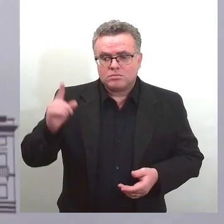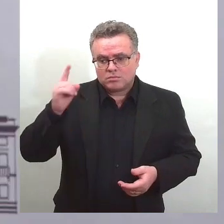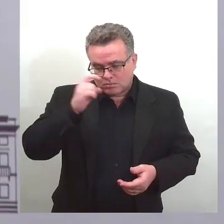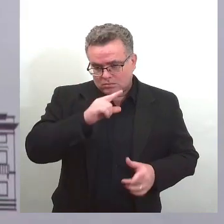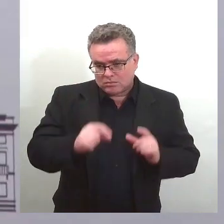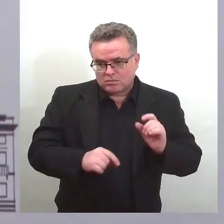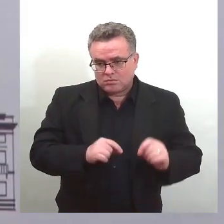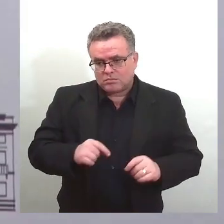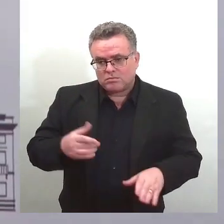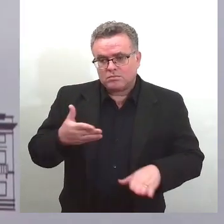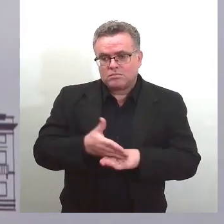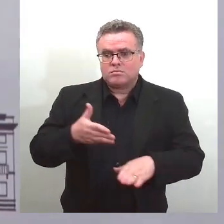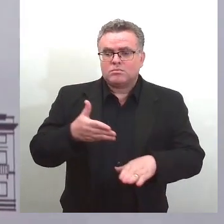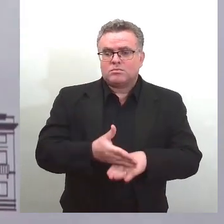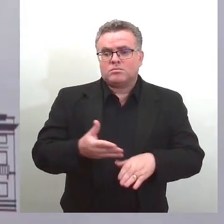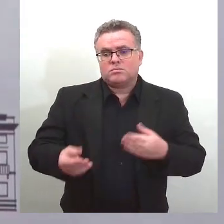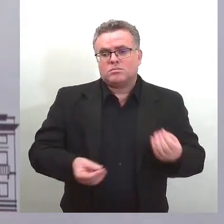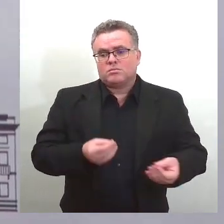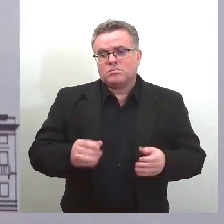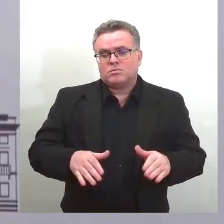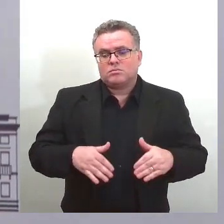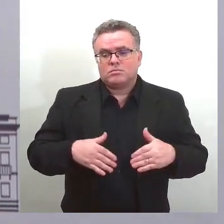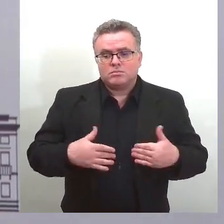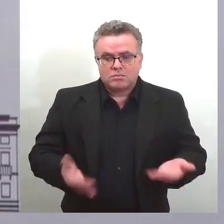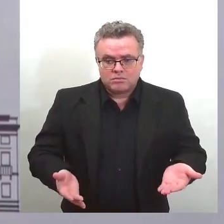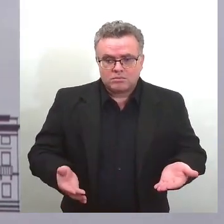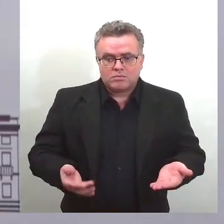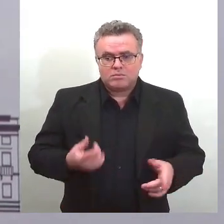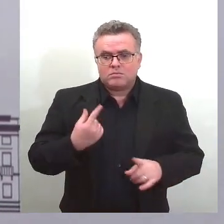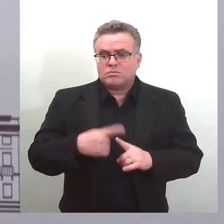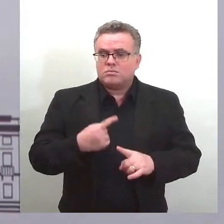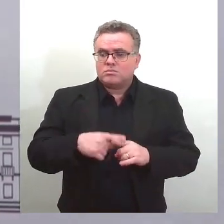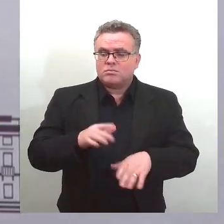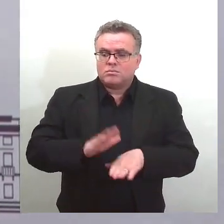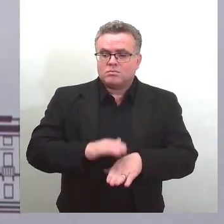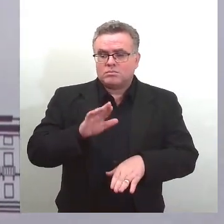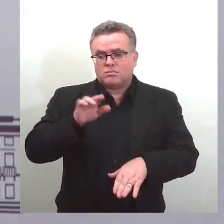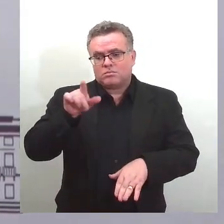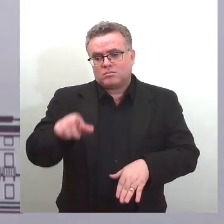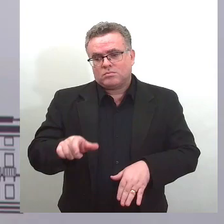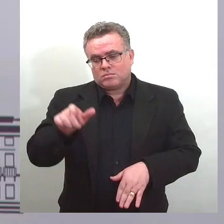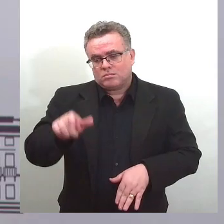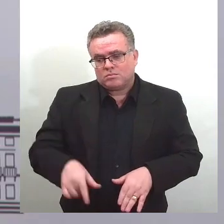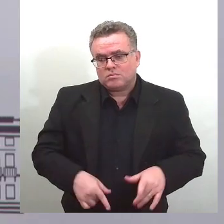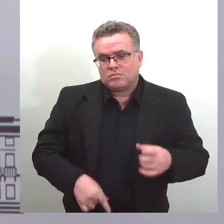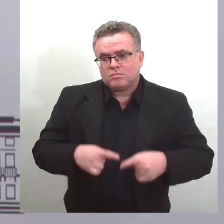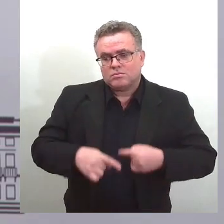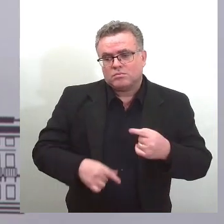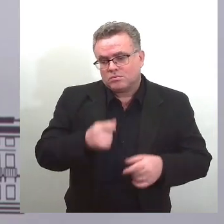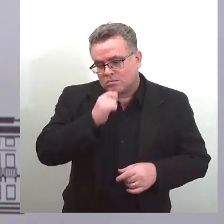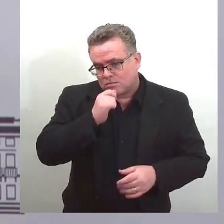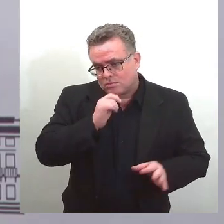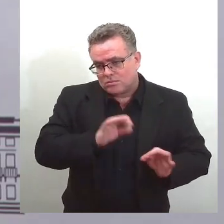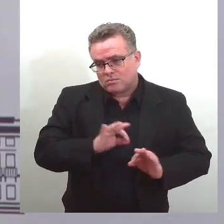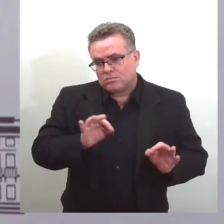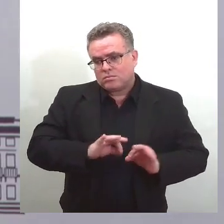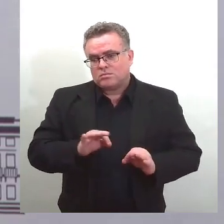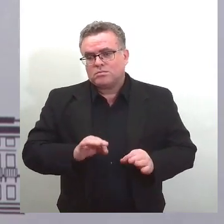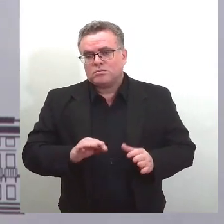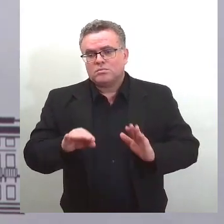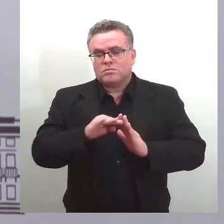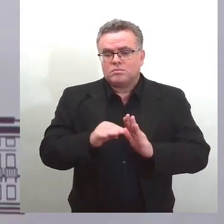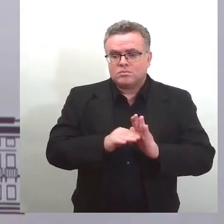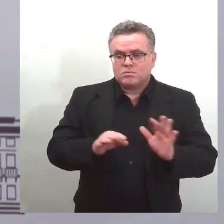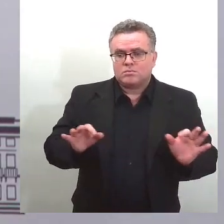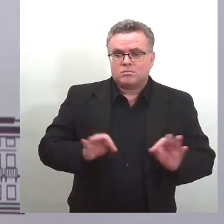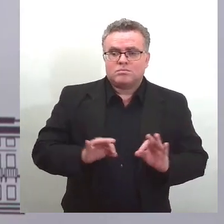à educação por causa dessa iniciativa que não foi discutida com a comunidade, que não foi planejada, né?